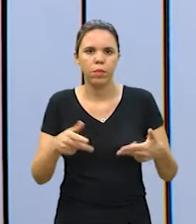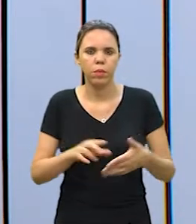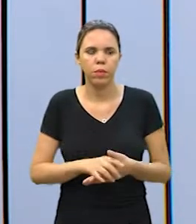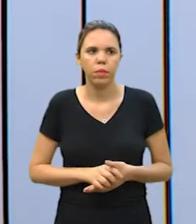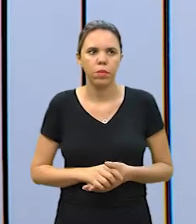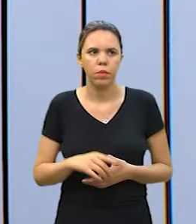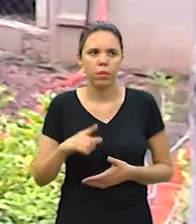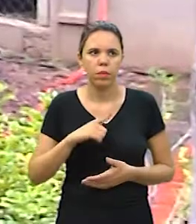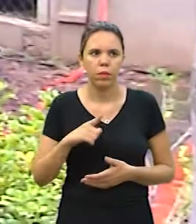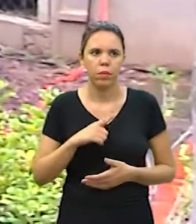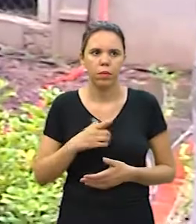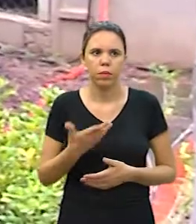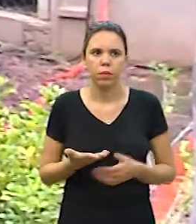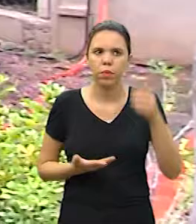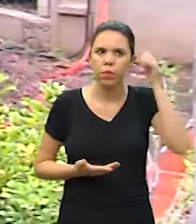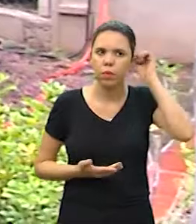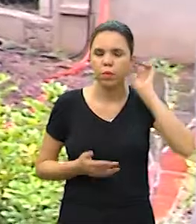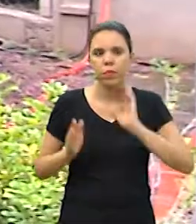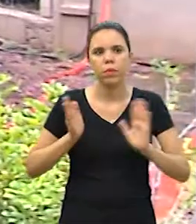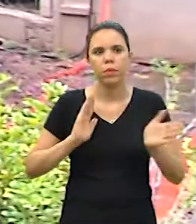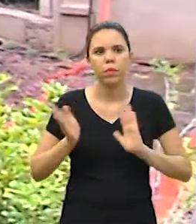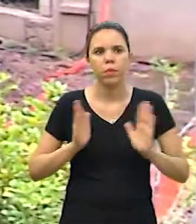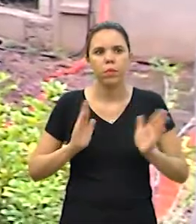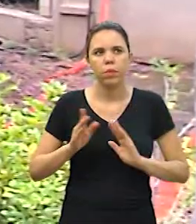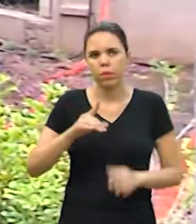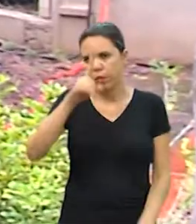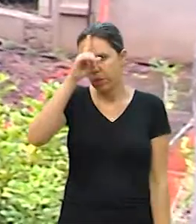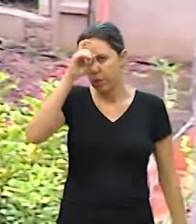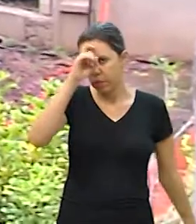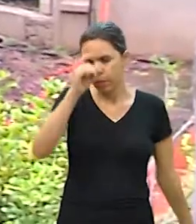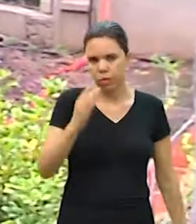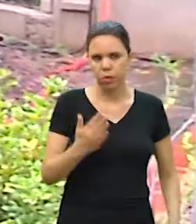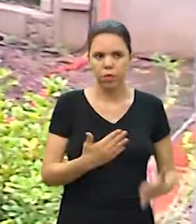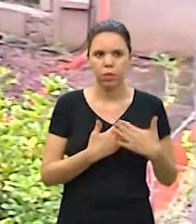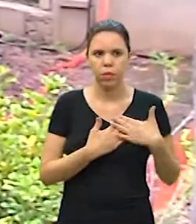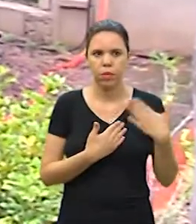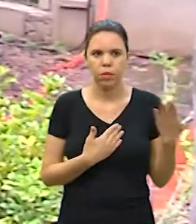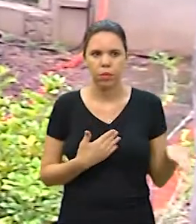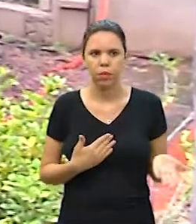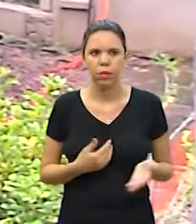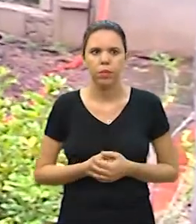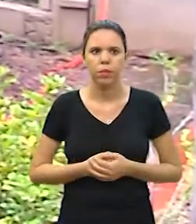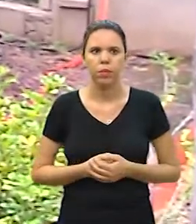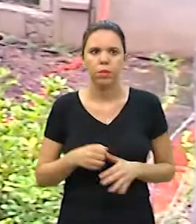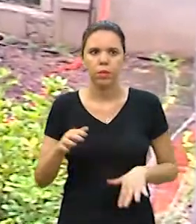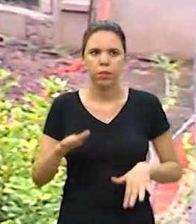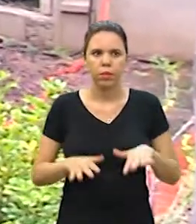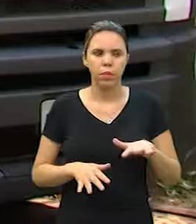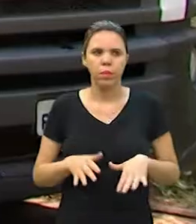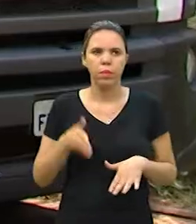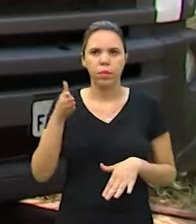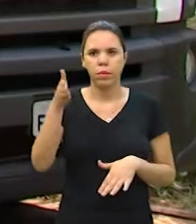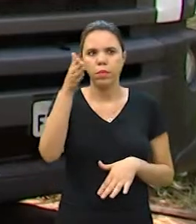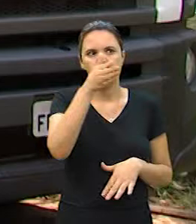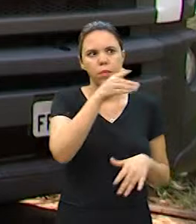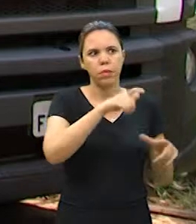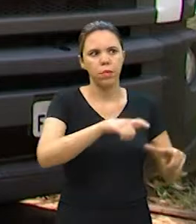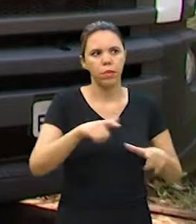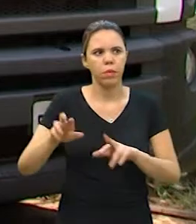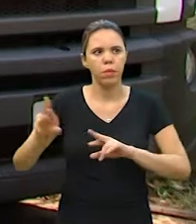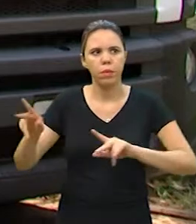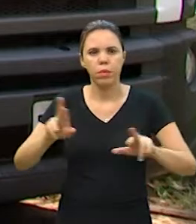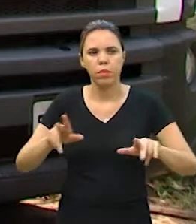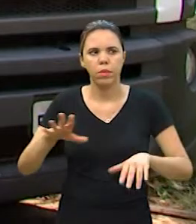ativa. Nós temos, inclusive, as carretas do Hospital do Amor, que muitas vezes estão em determinados